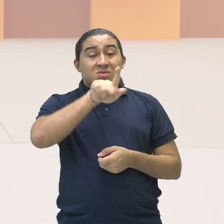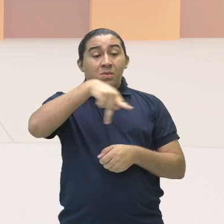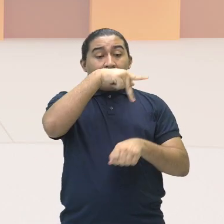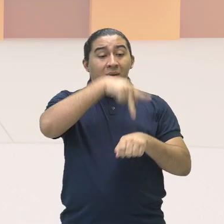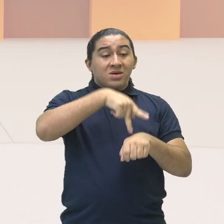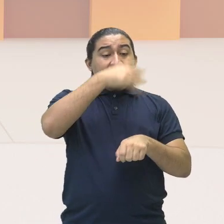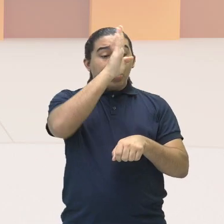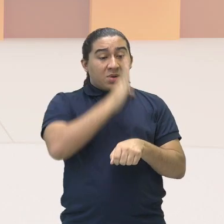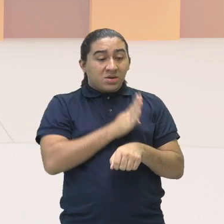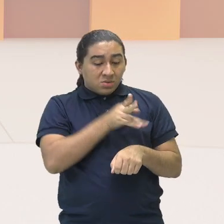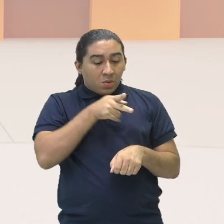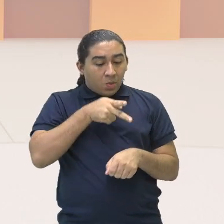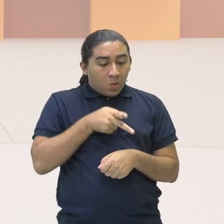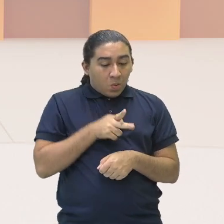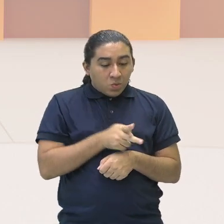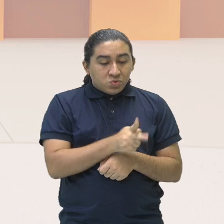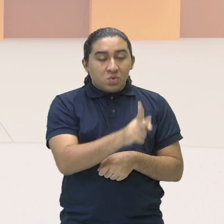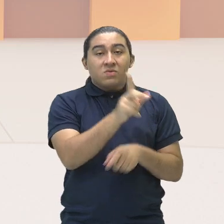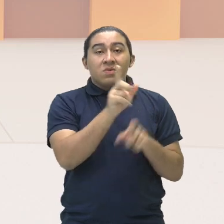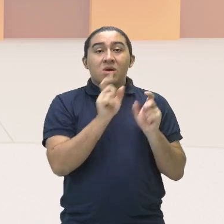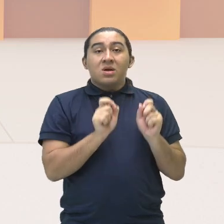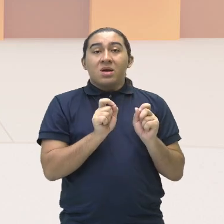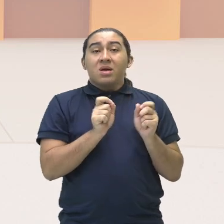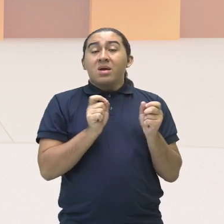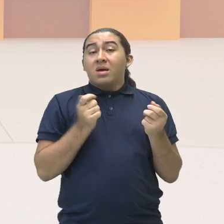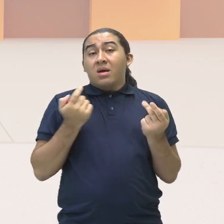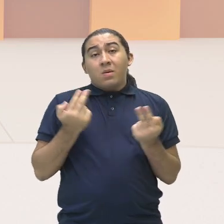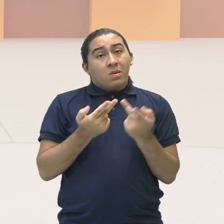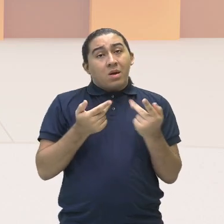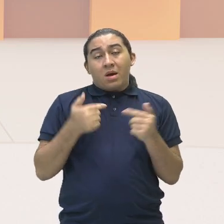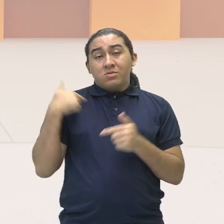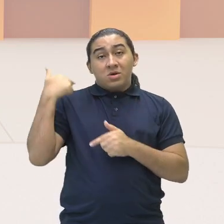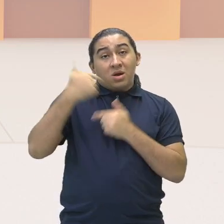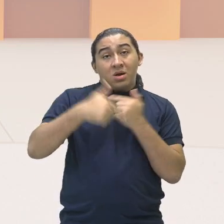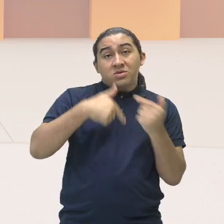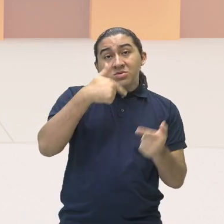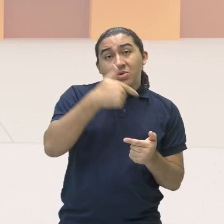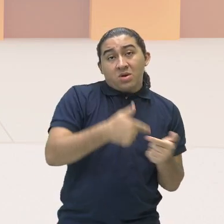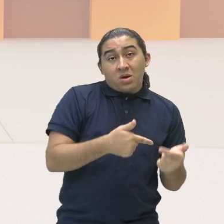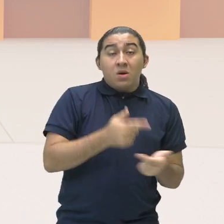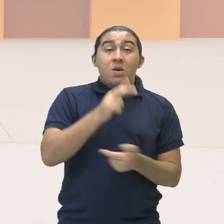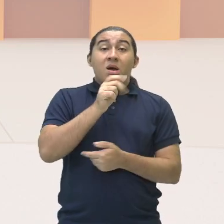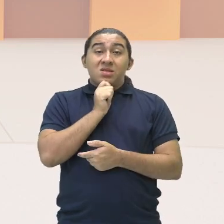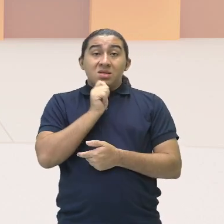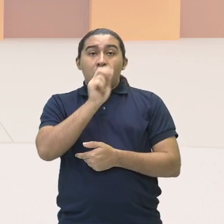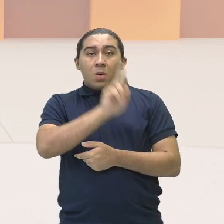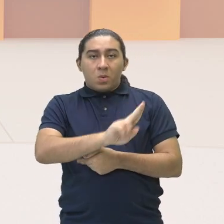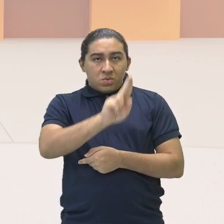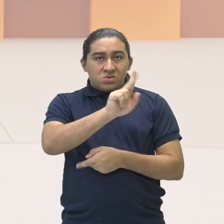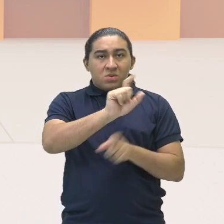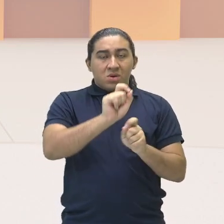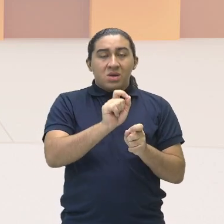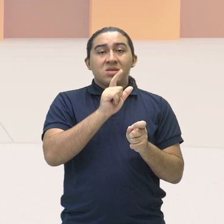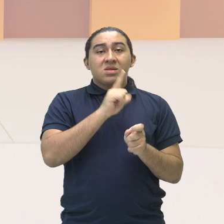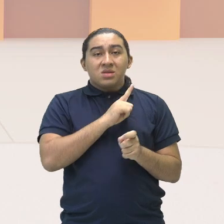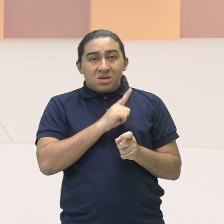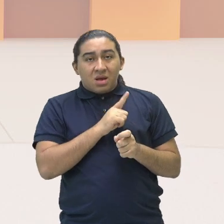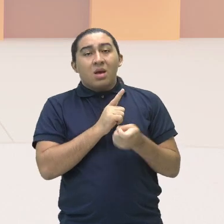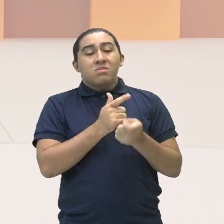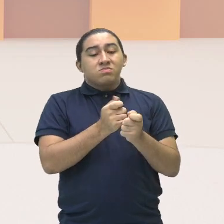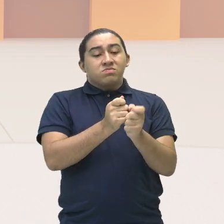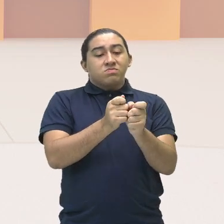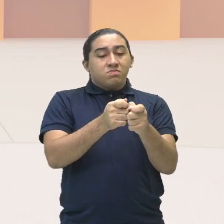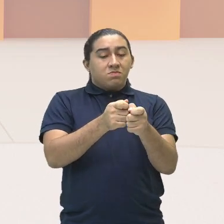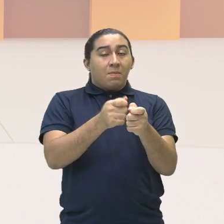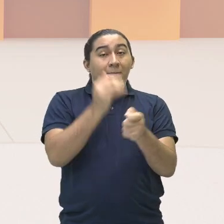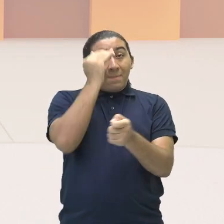ainda permanecia de maneira tradicional, ainda se utilizava mão de obra em larga